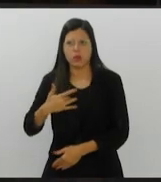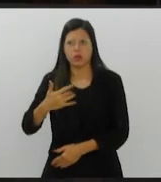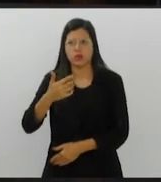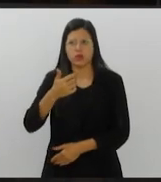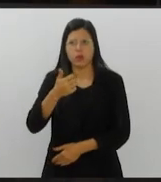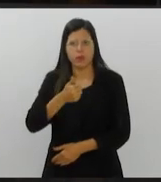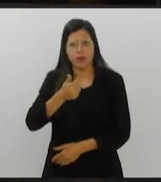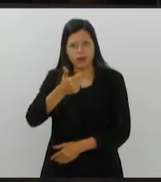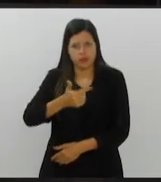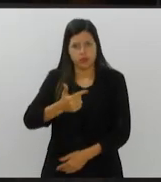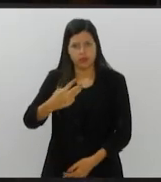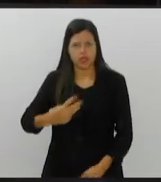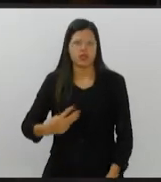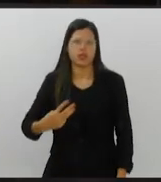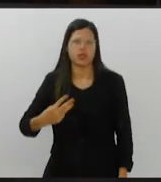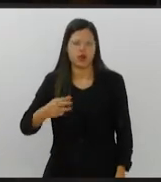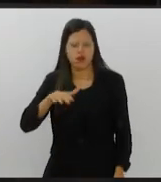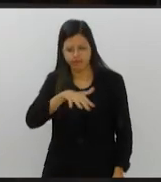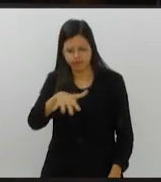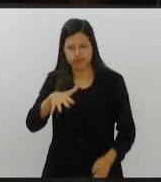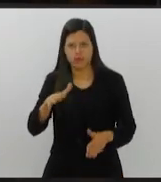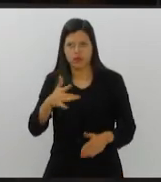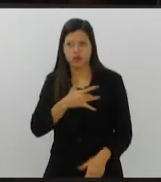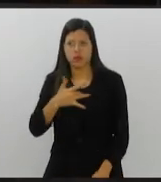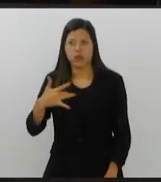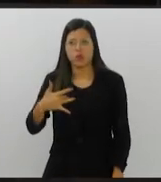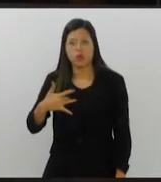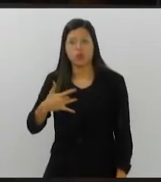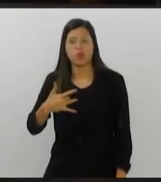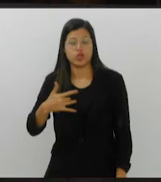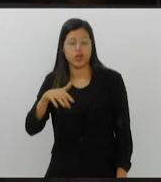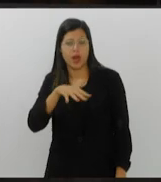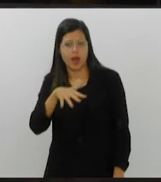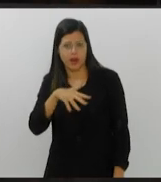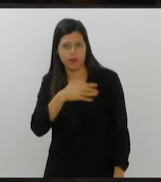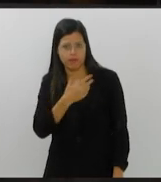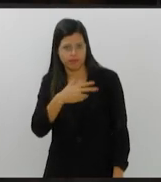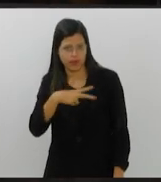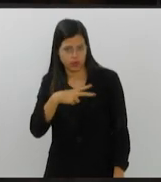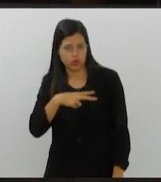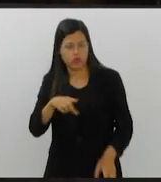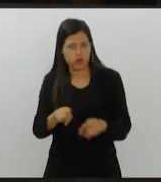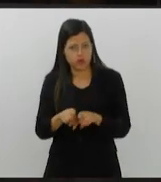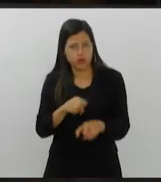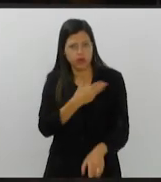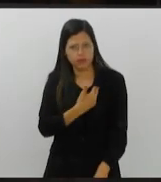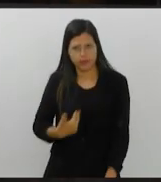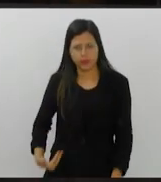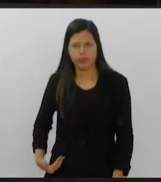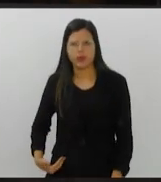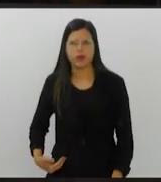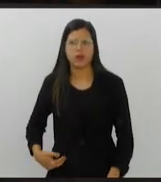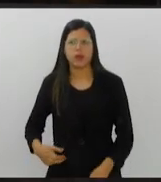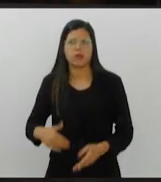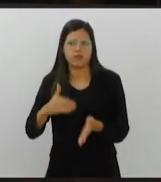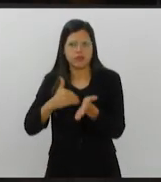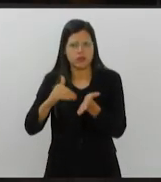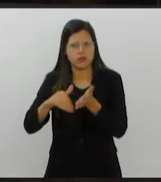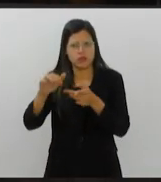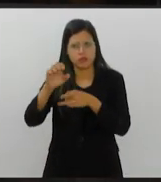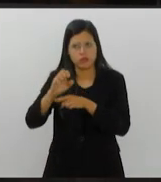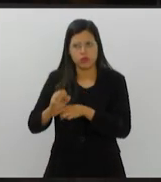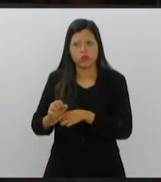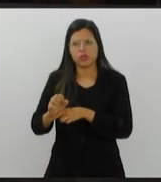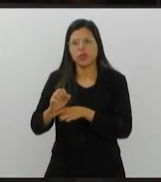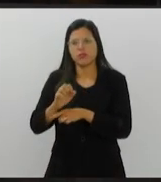primária, secundária e terciária, tanto no setor público quanto no privado. Durante seu tempo como secretário de Estado de Saúde no Rio